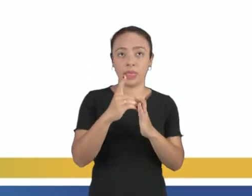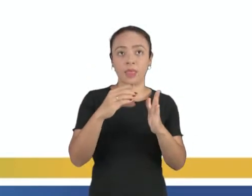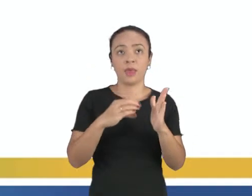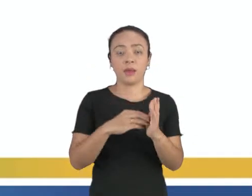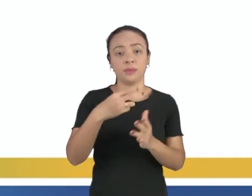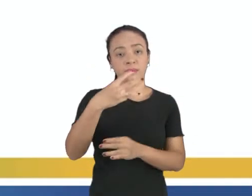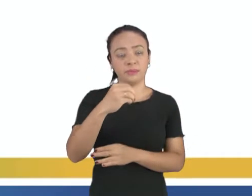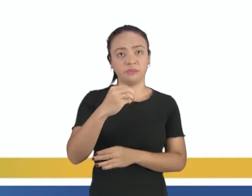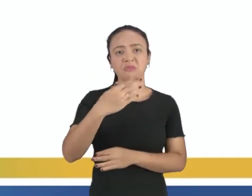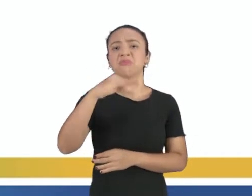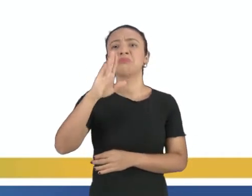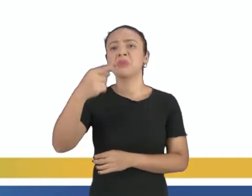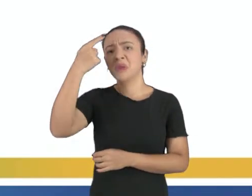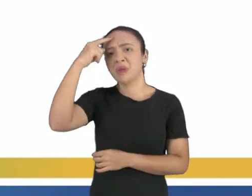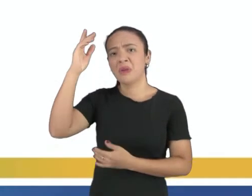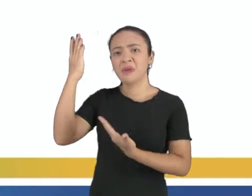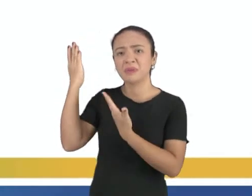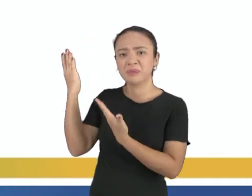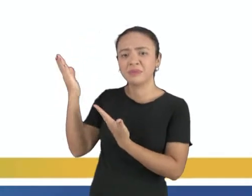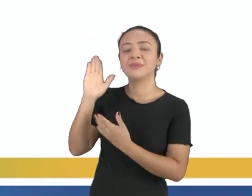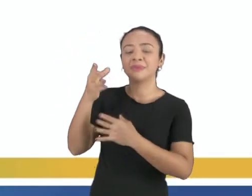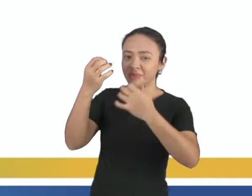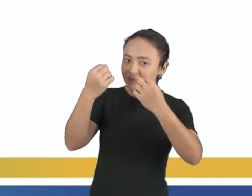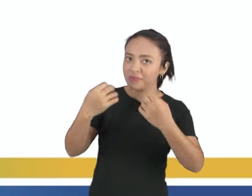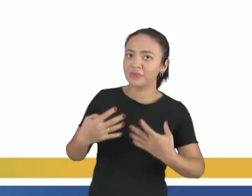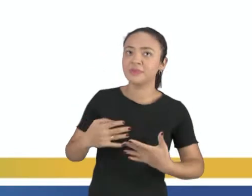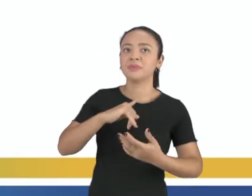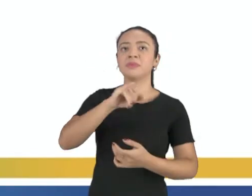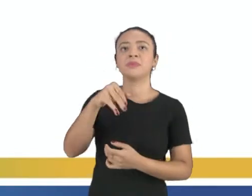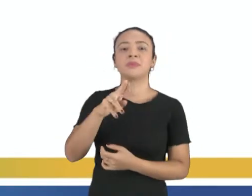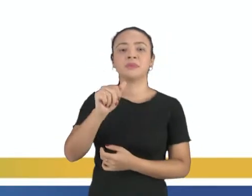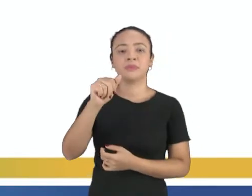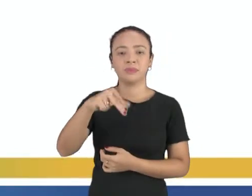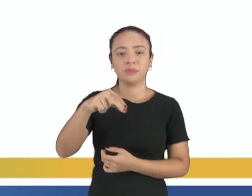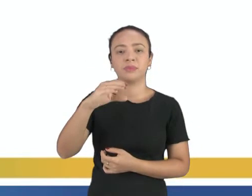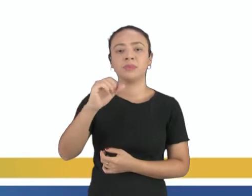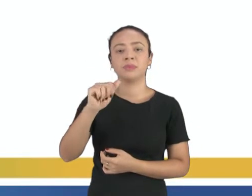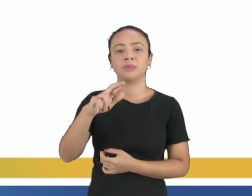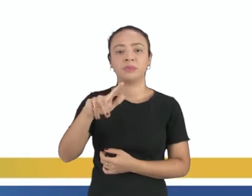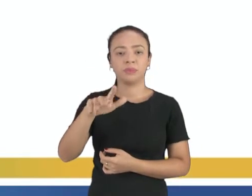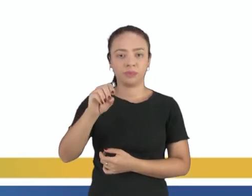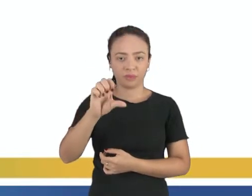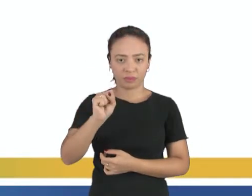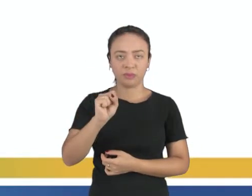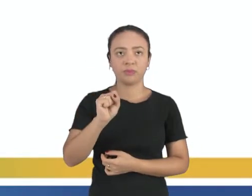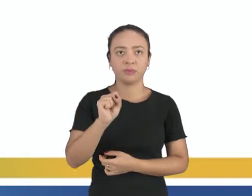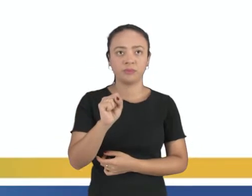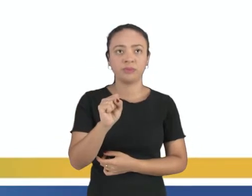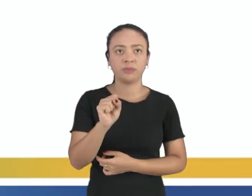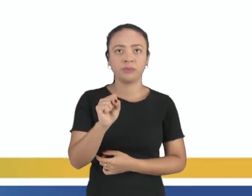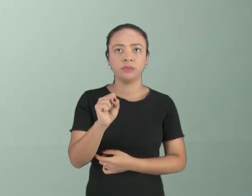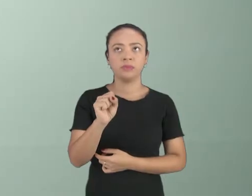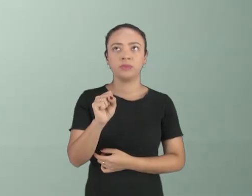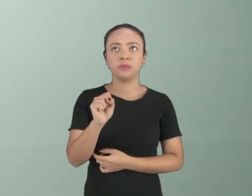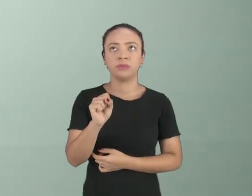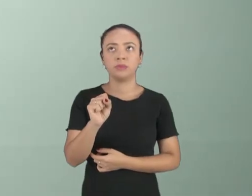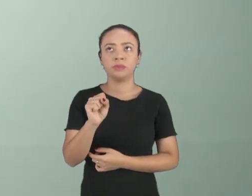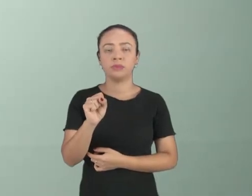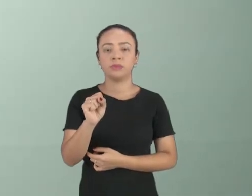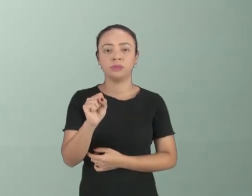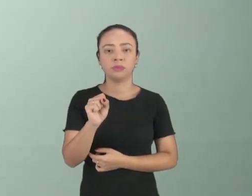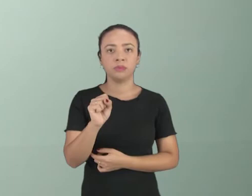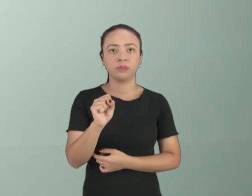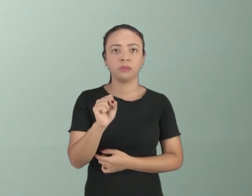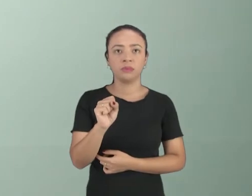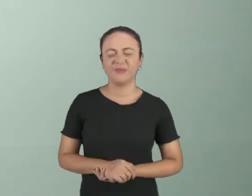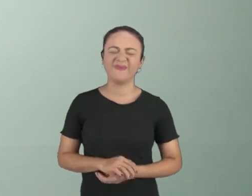30. Quem criou o futsal? Senhorzinho que eu acabei de falar e mostrar para vocês, Juan Carlos Seriani Gravier, né? O hermano